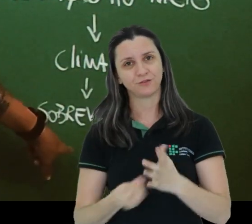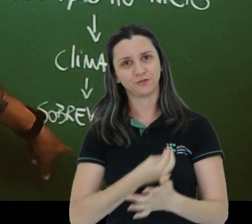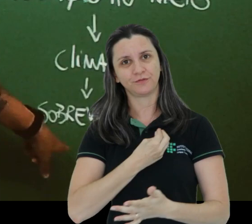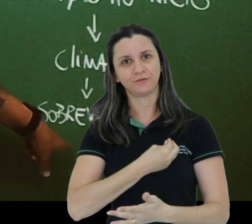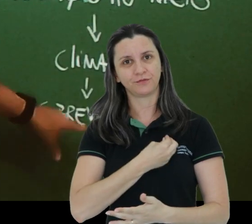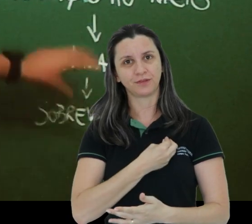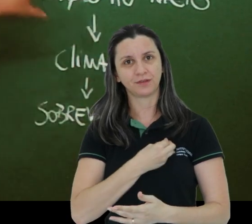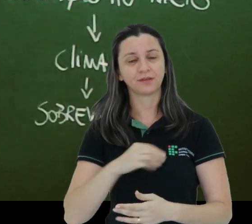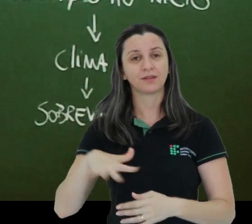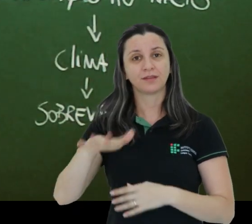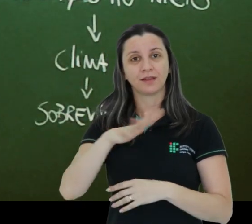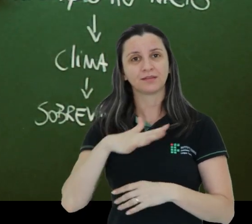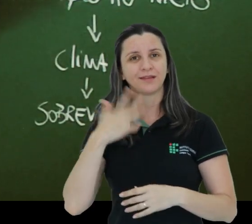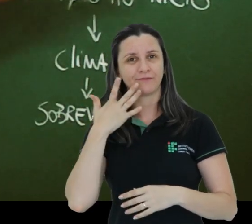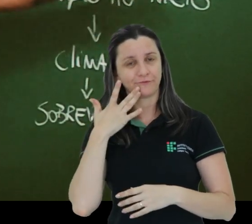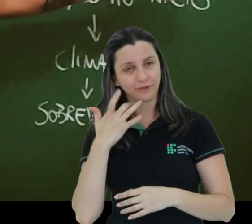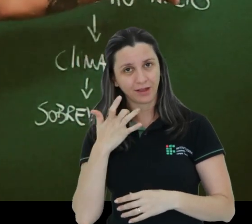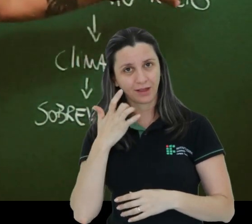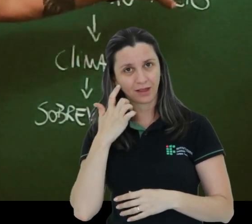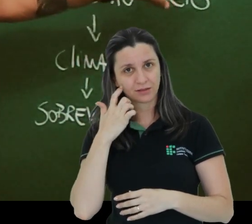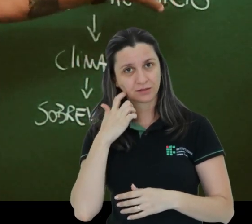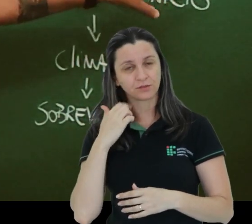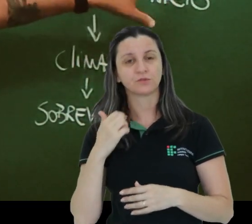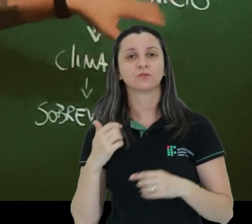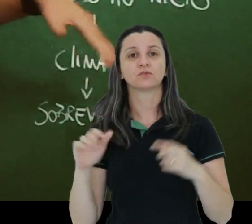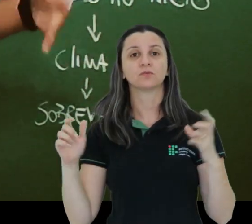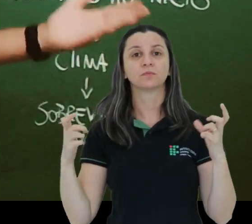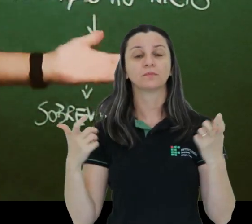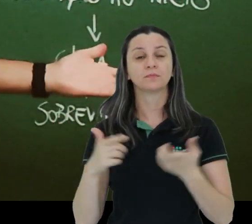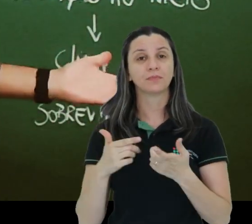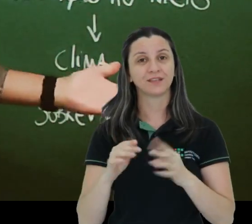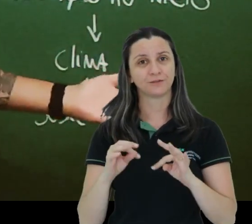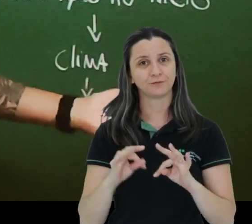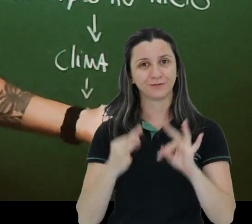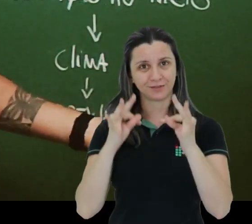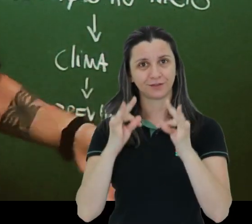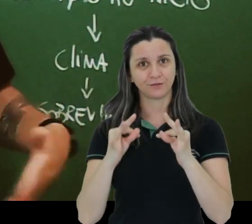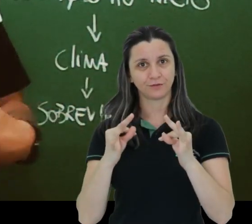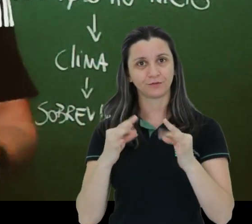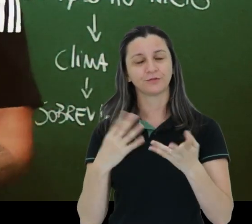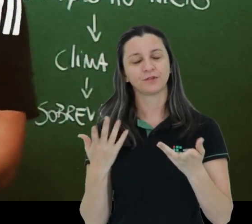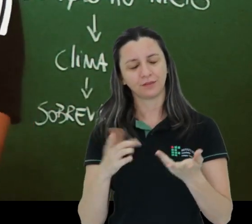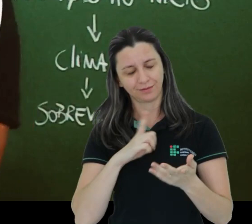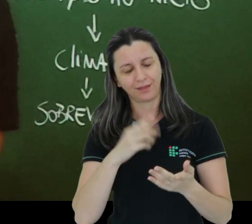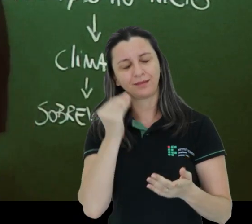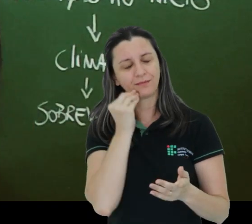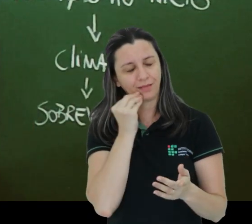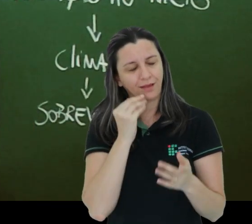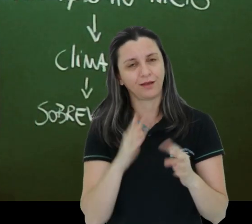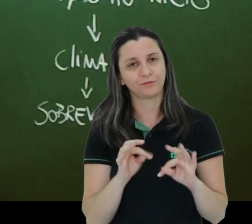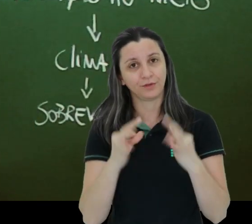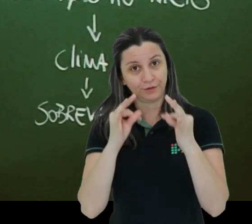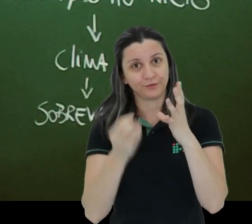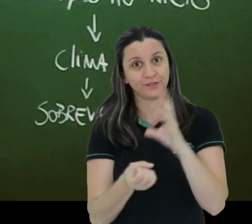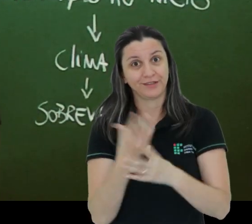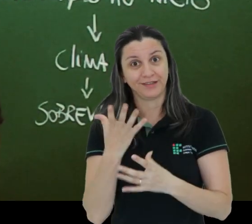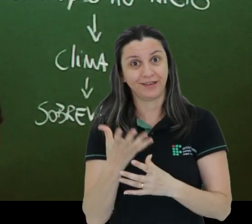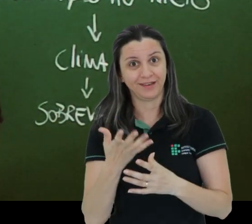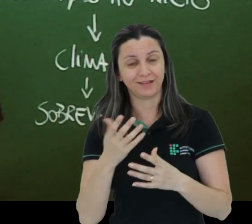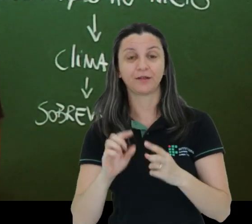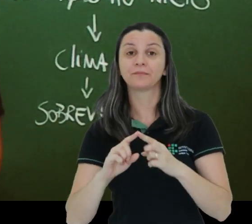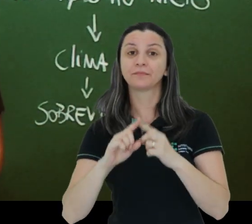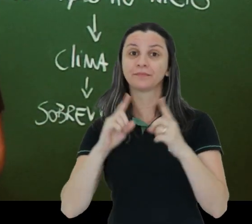da sobrevivência. Nas áreas com mais facilidade, não tinha assim, apesar de ter as suas tecnologias que